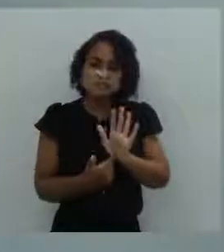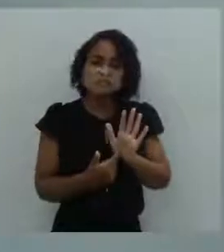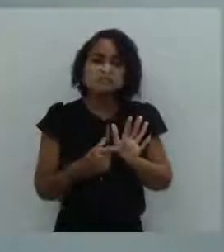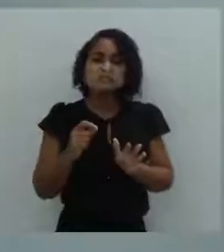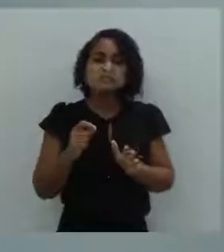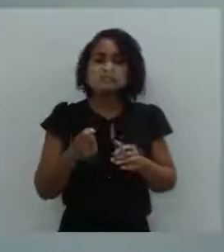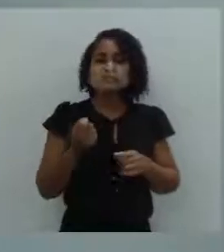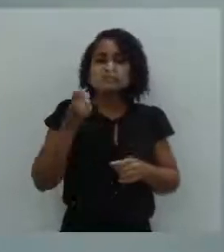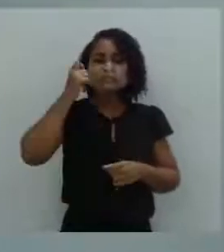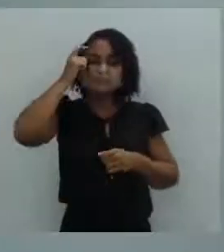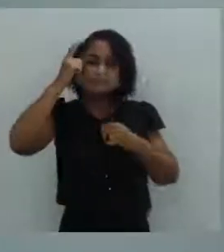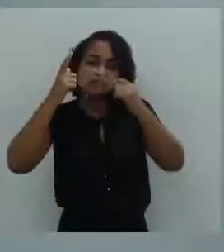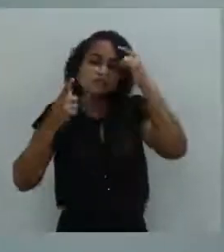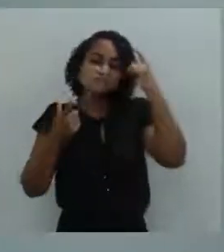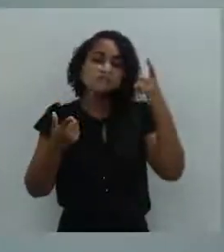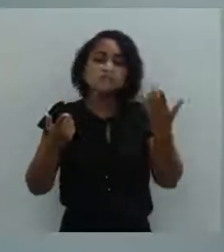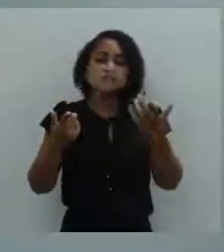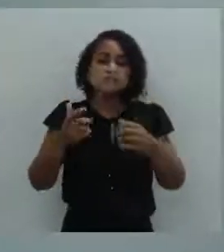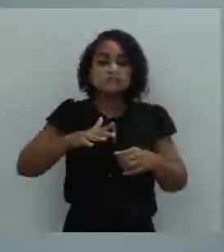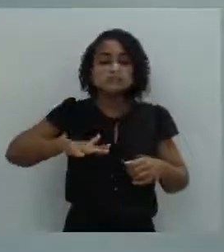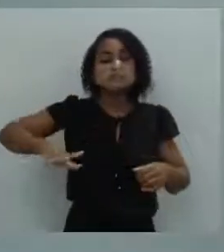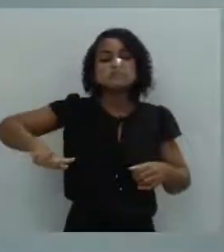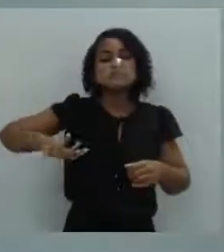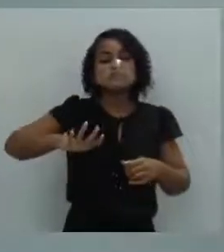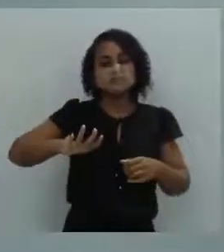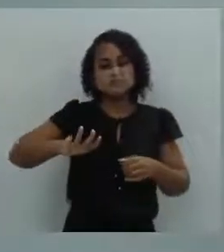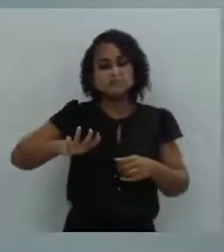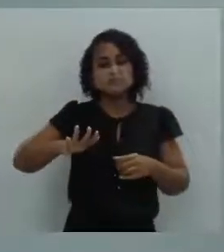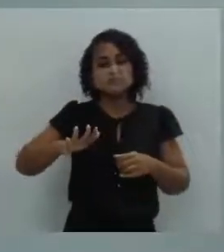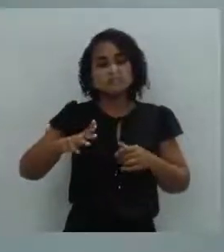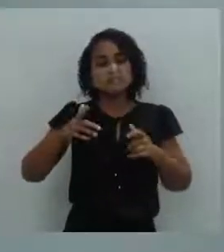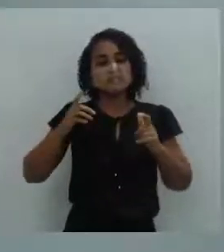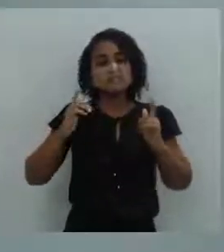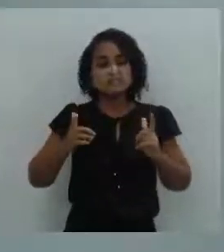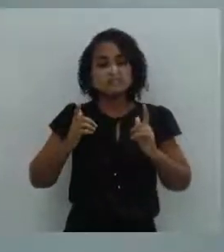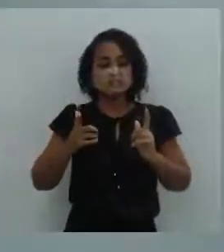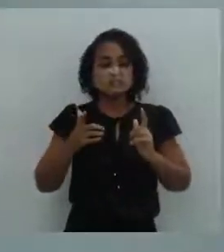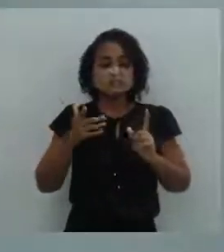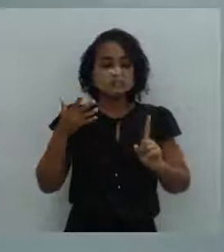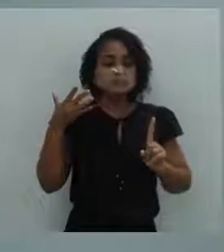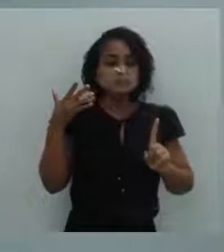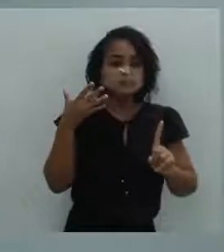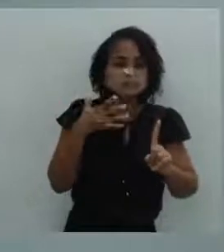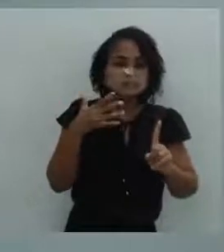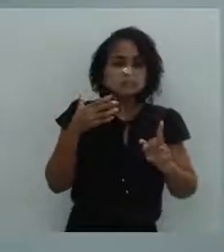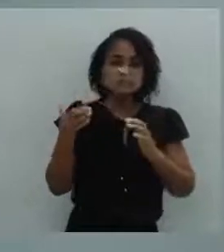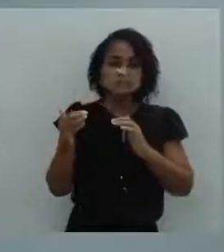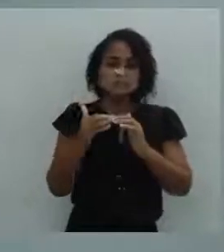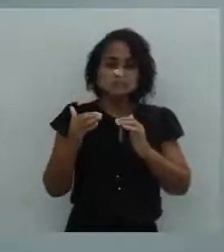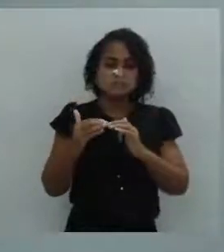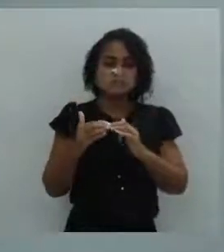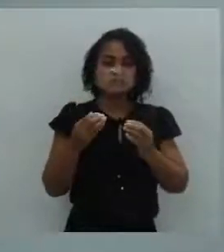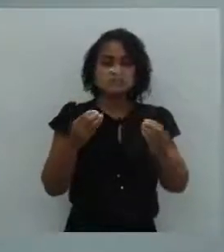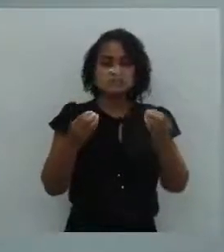é a criação de uma área de lazer em um bairro, a gente tem que se direcionar ao prefeito. Como eu estou me importando